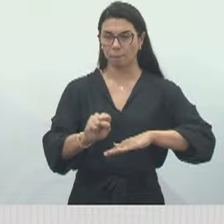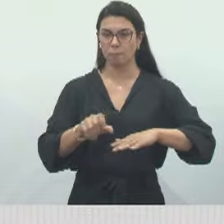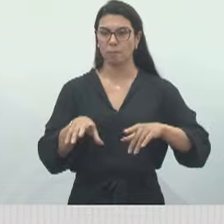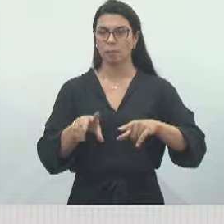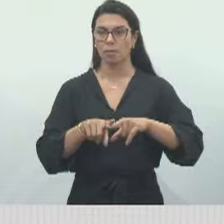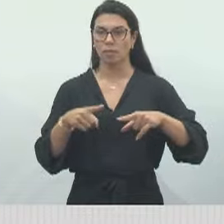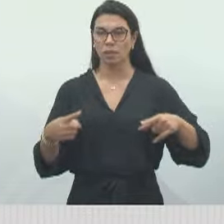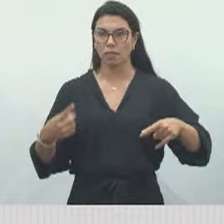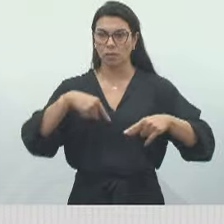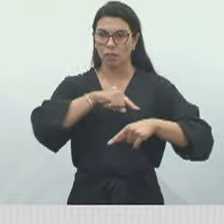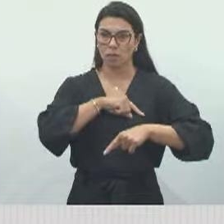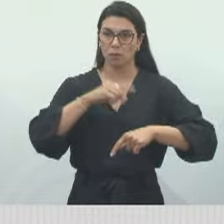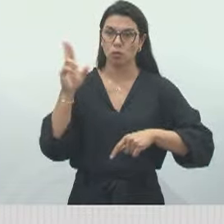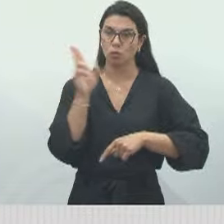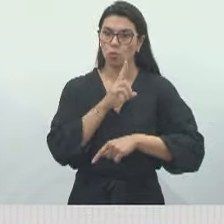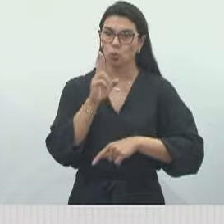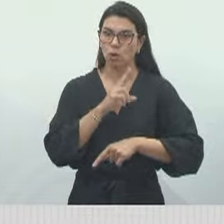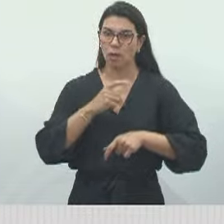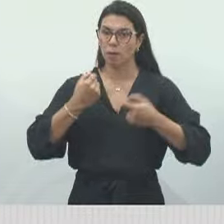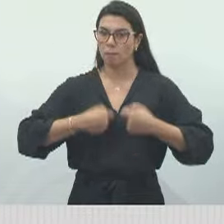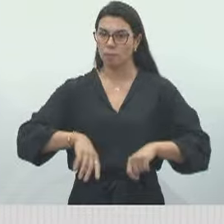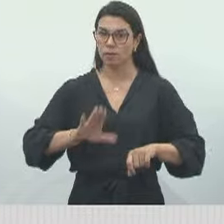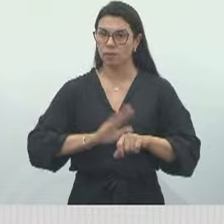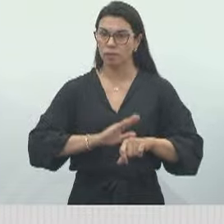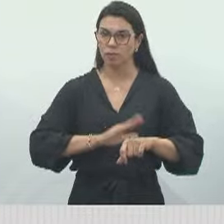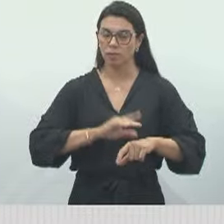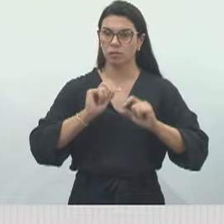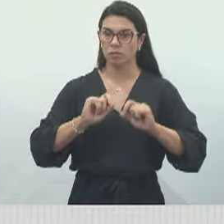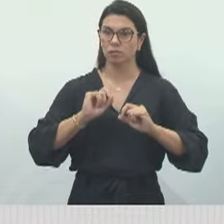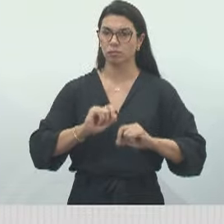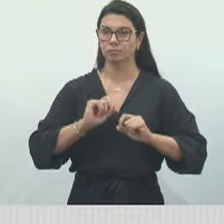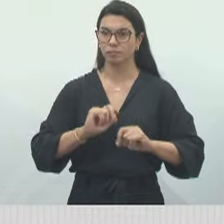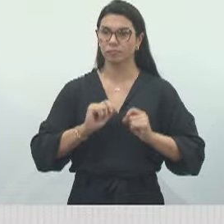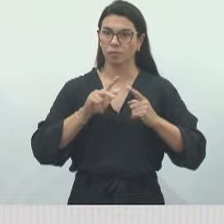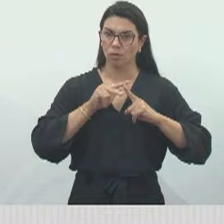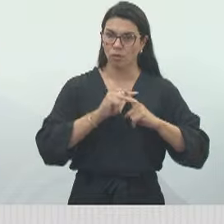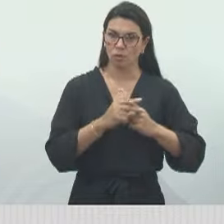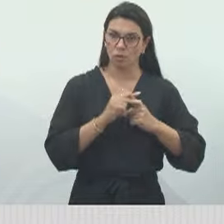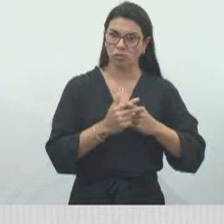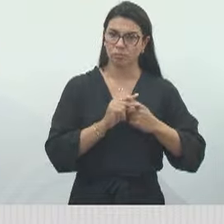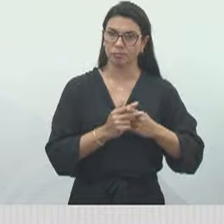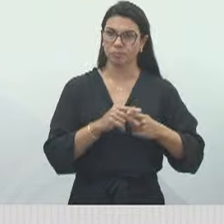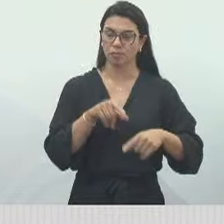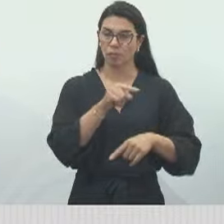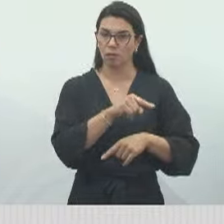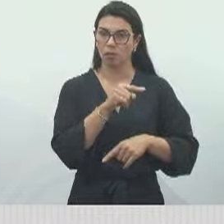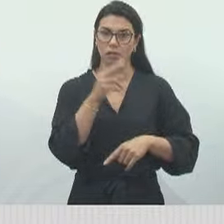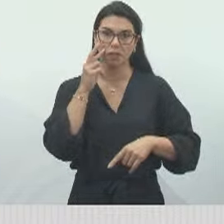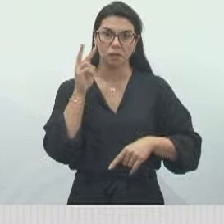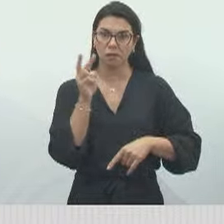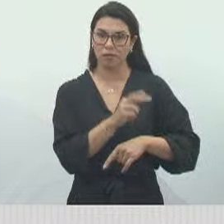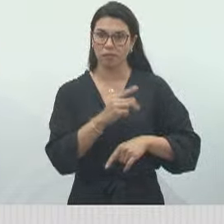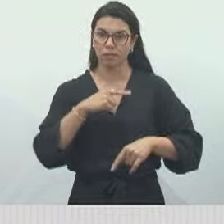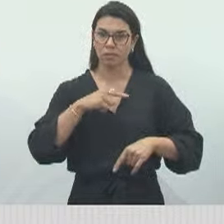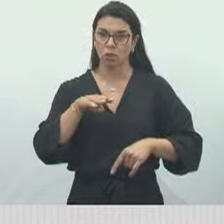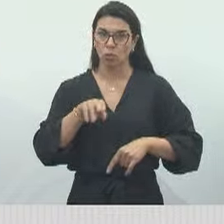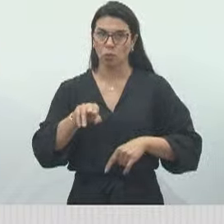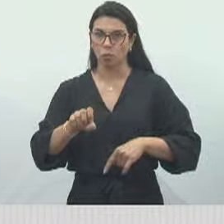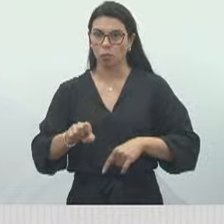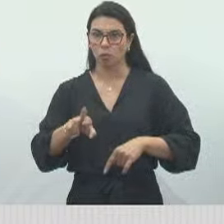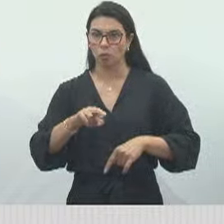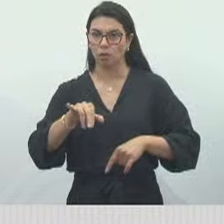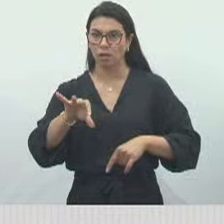sarjetão urgente nesse local. Atrás de mim aí tem um bueiro que está